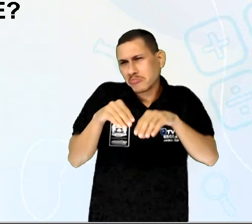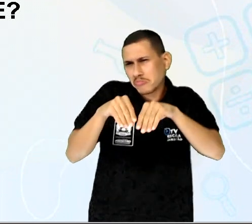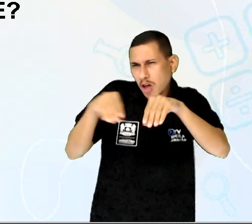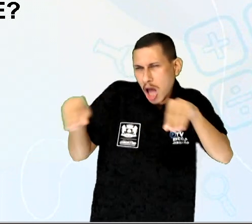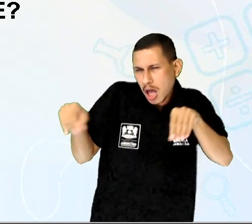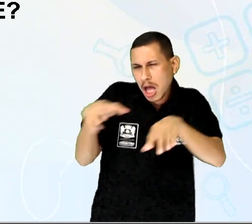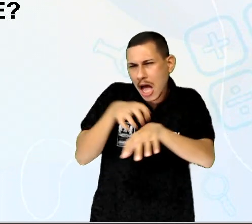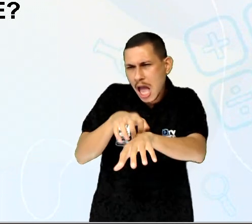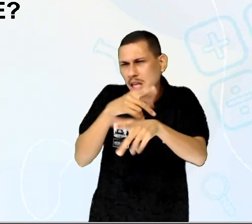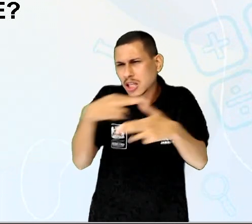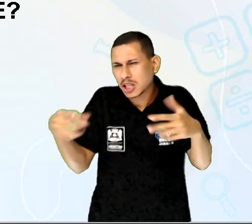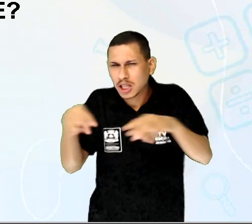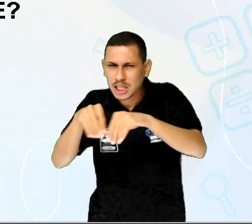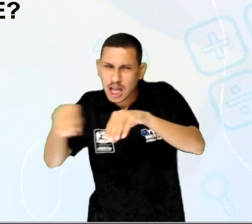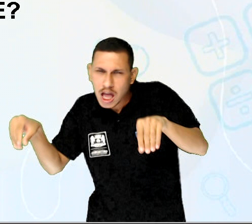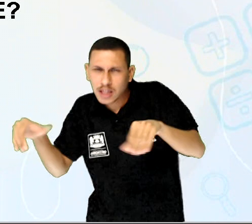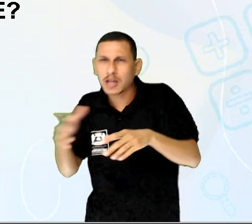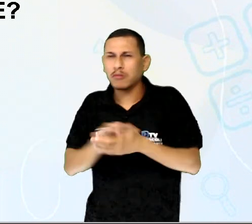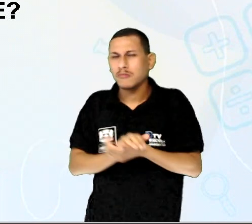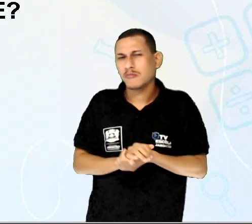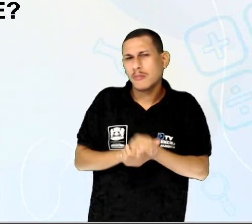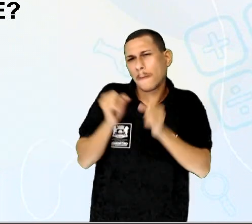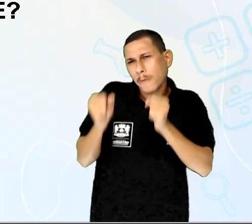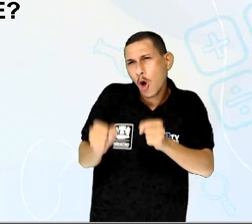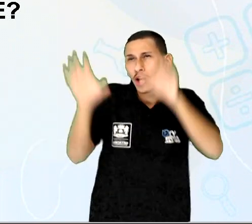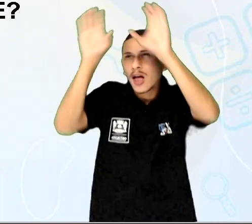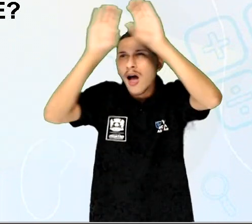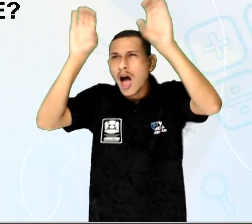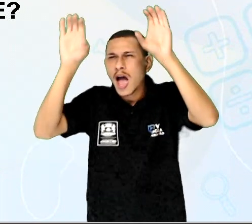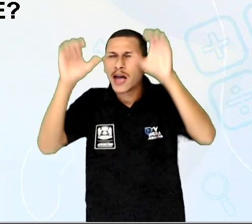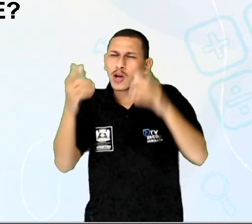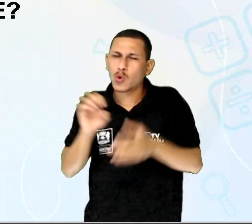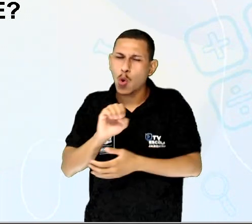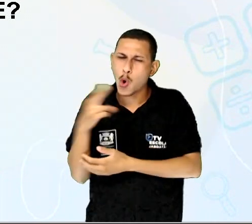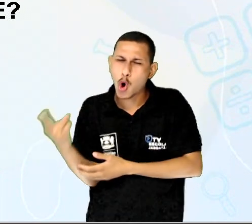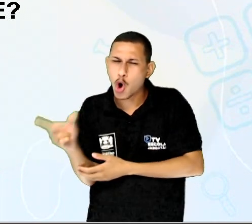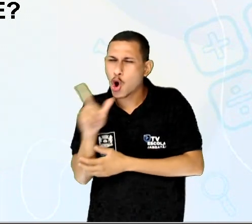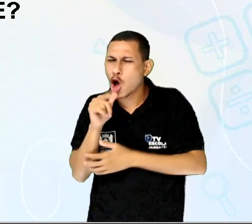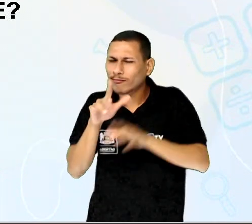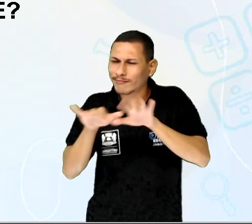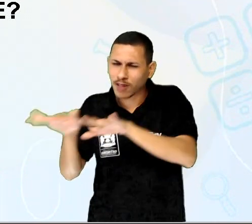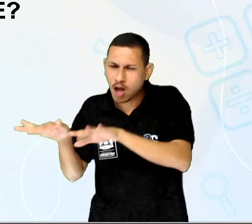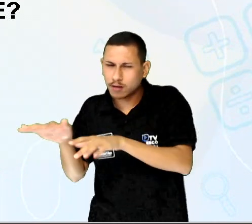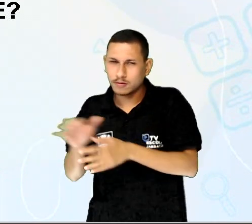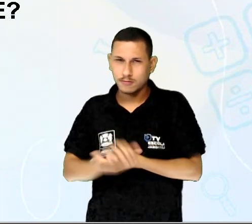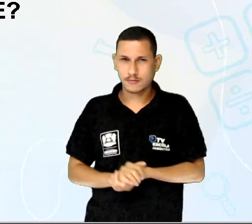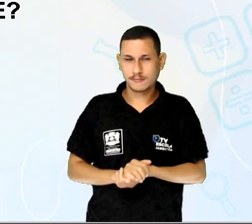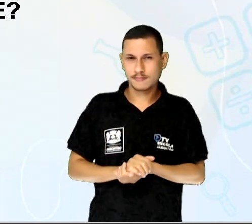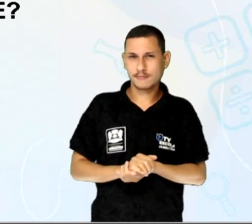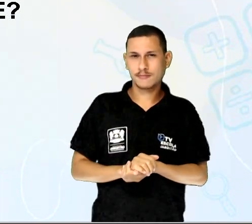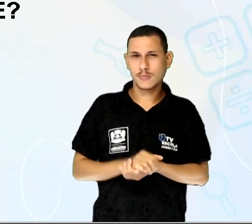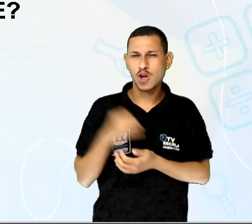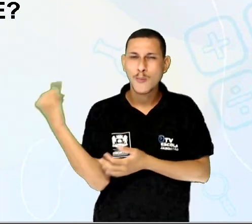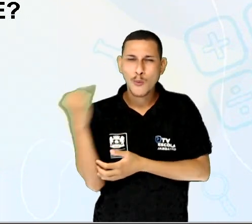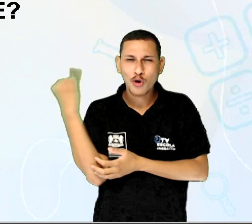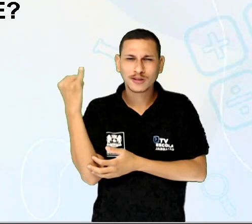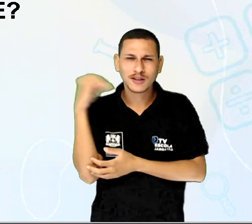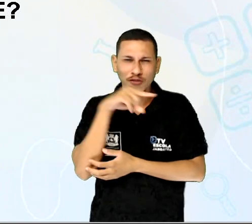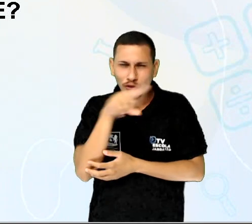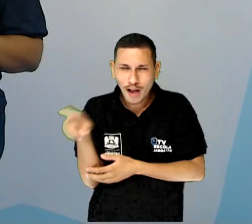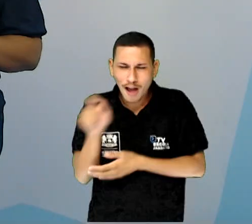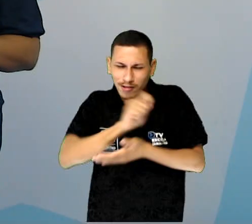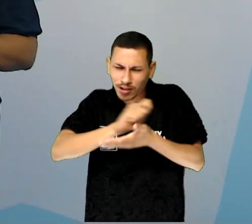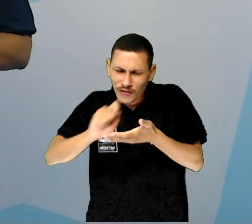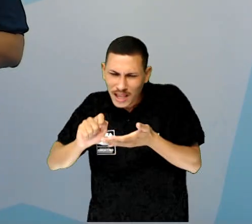terrestre, aéreo ou aquático. Não importa. O importante é você fazer o registro aqui